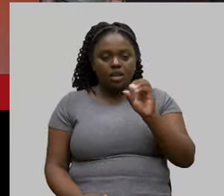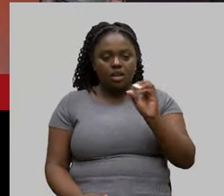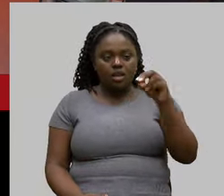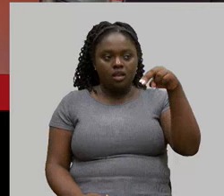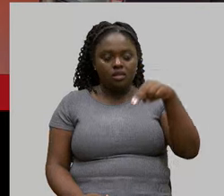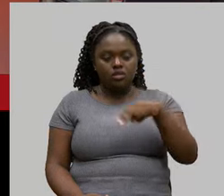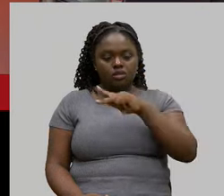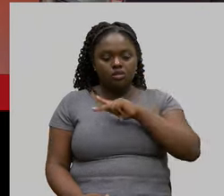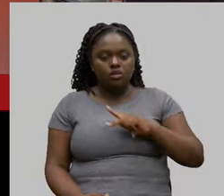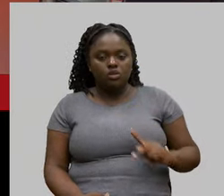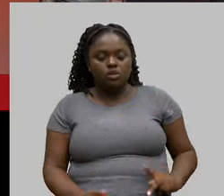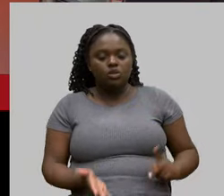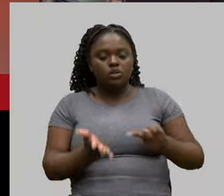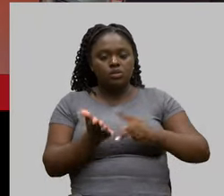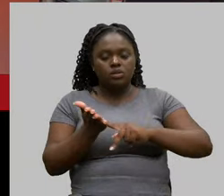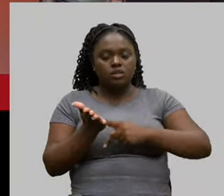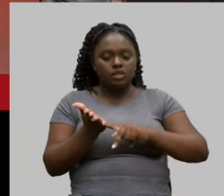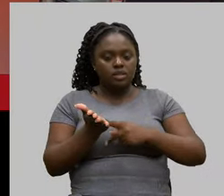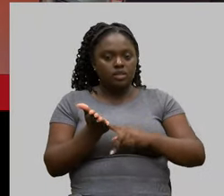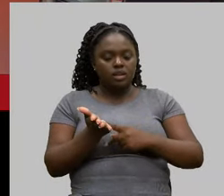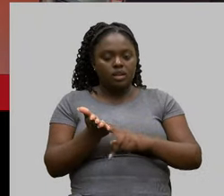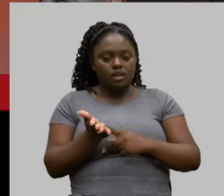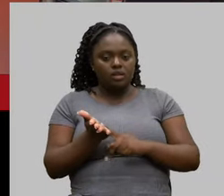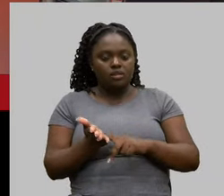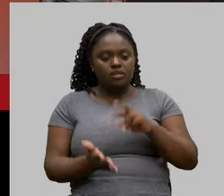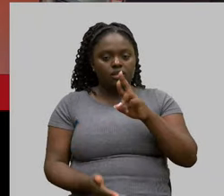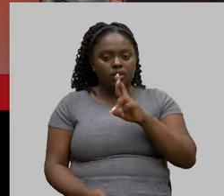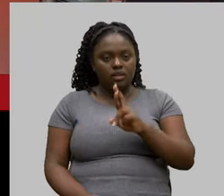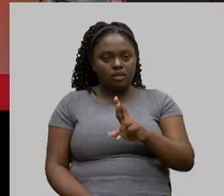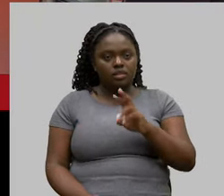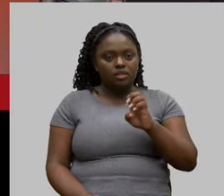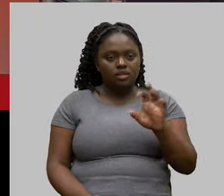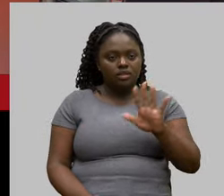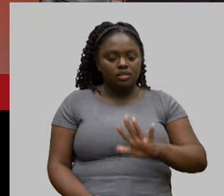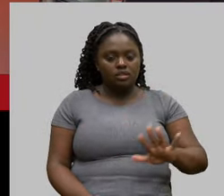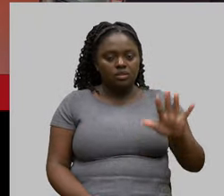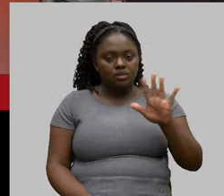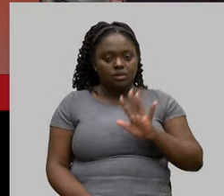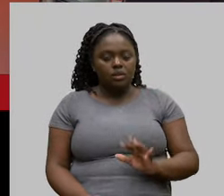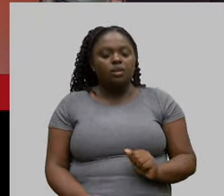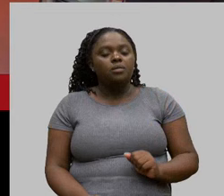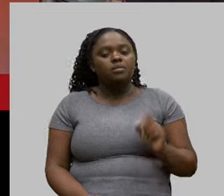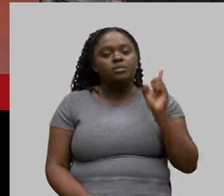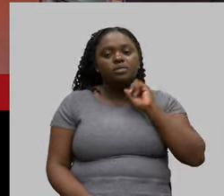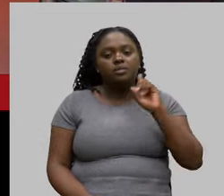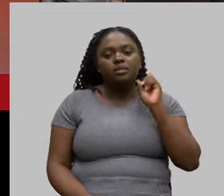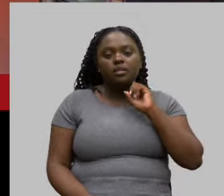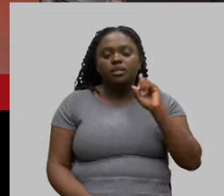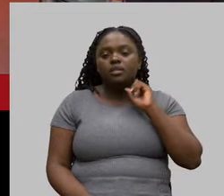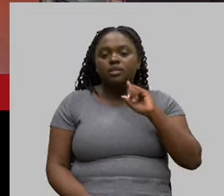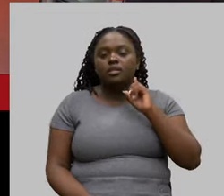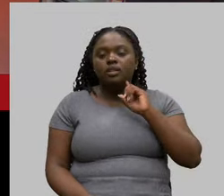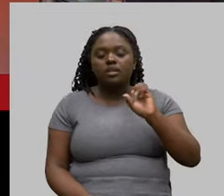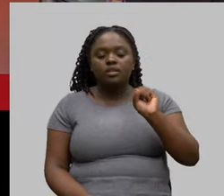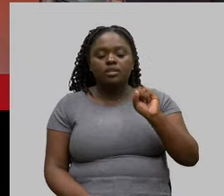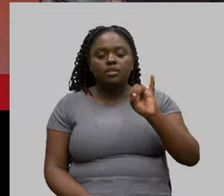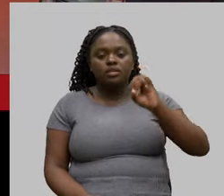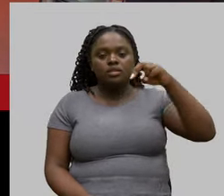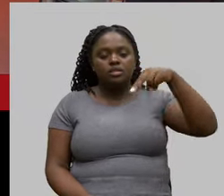da receita estadual fiscais e agentes fiscais de tributos do Estado de Minas Gerais cind